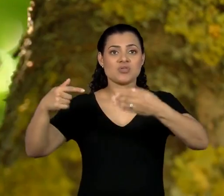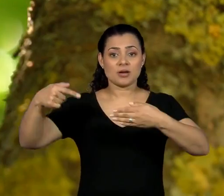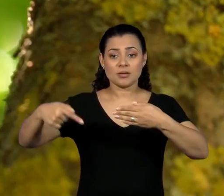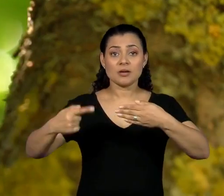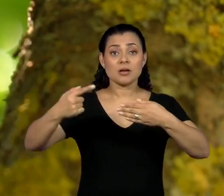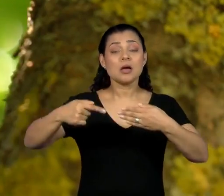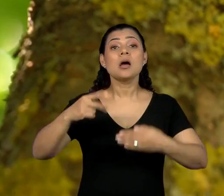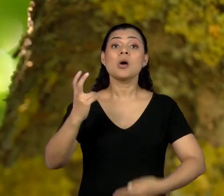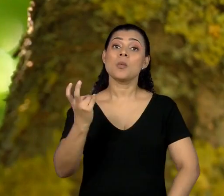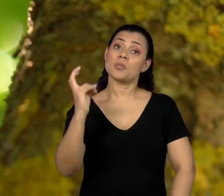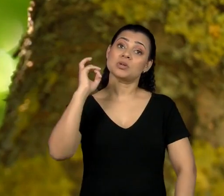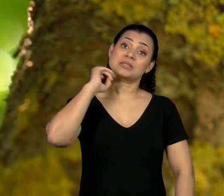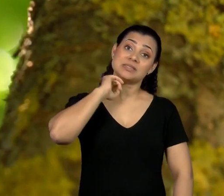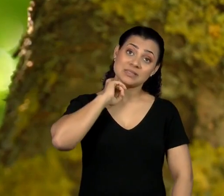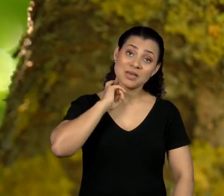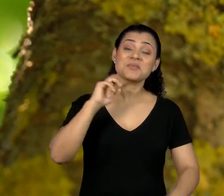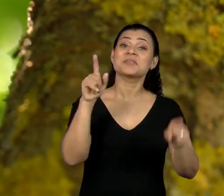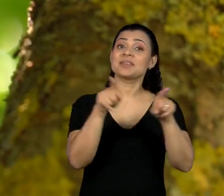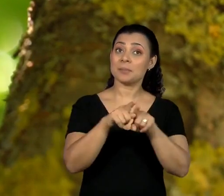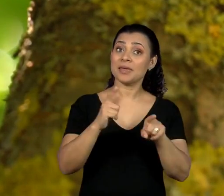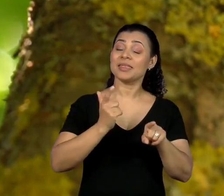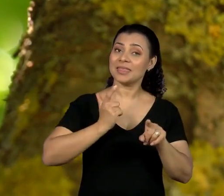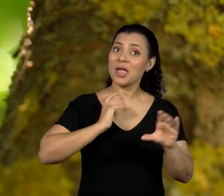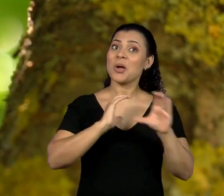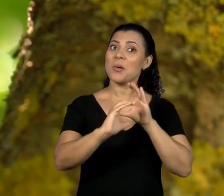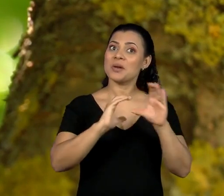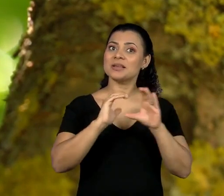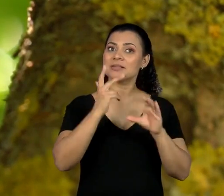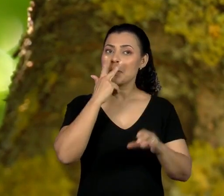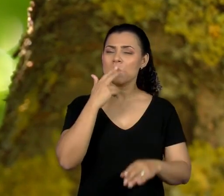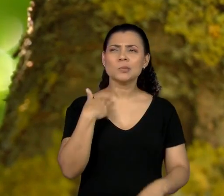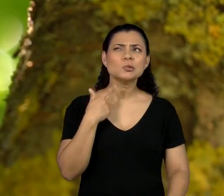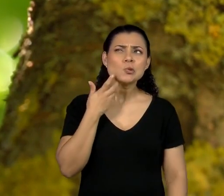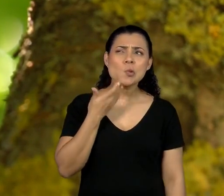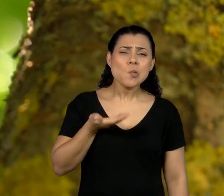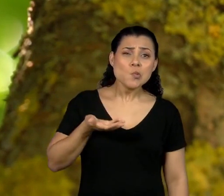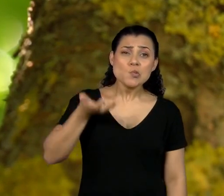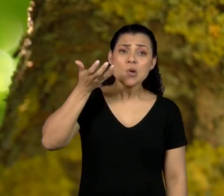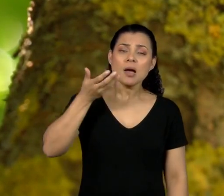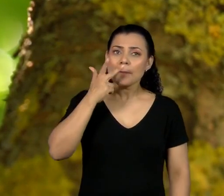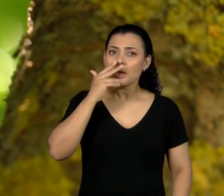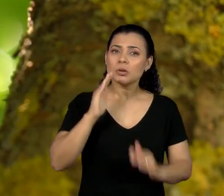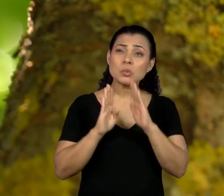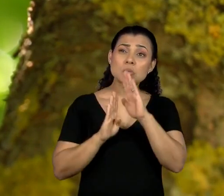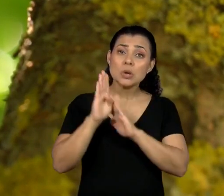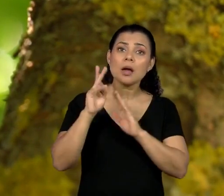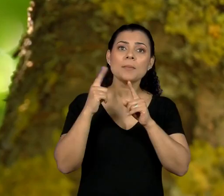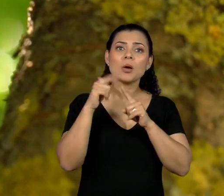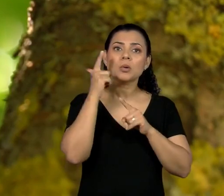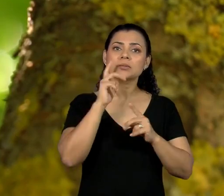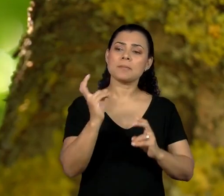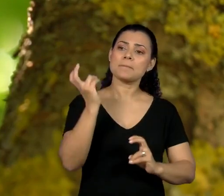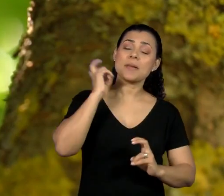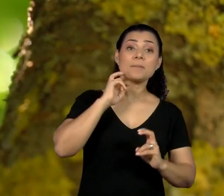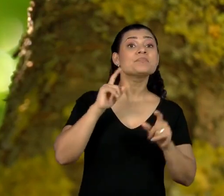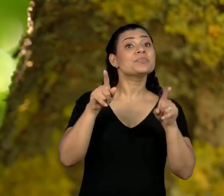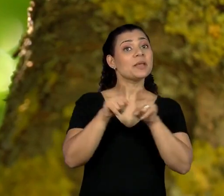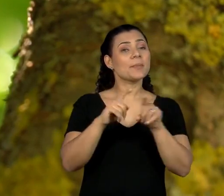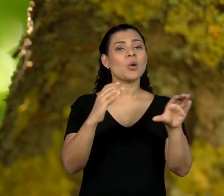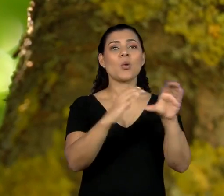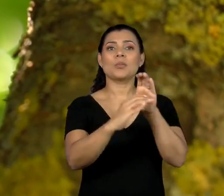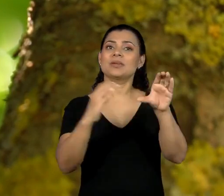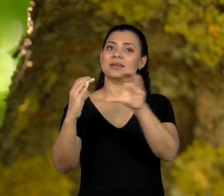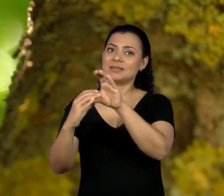morcegos usam algumas dessas vocalizações como sonar para navegação e para captura de presas, mas os morcegos também